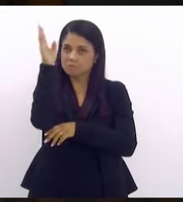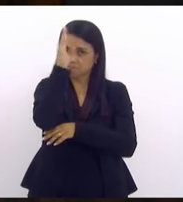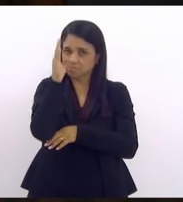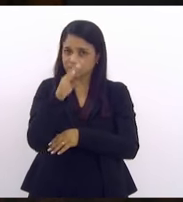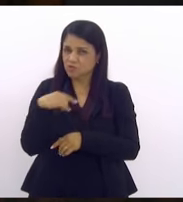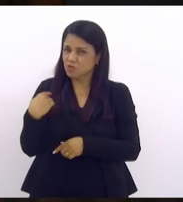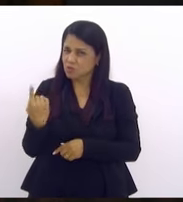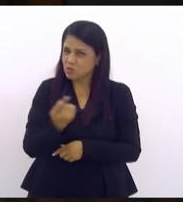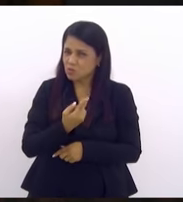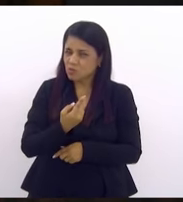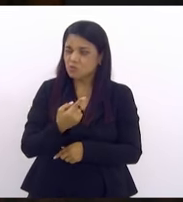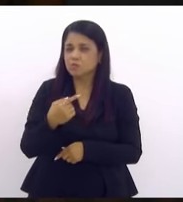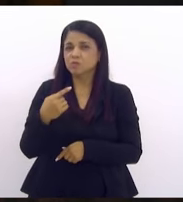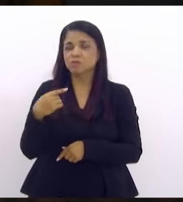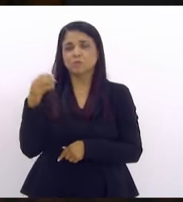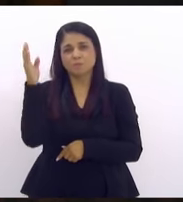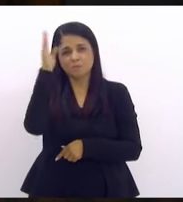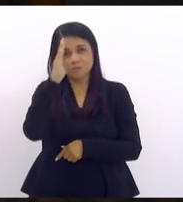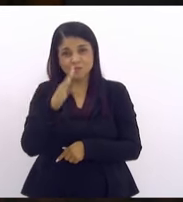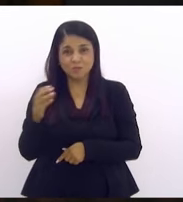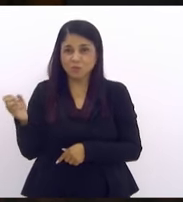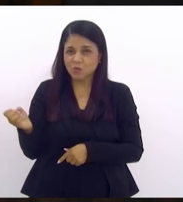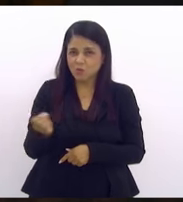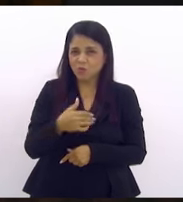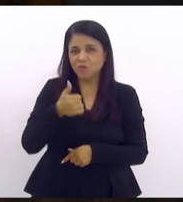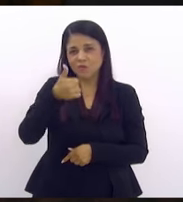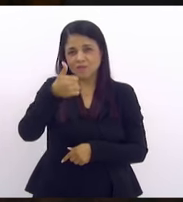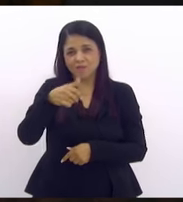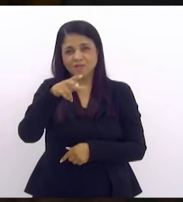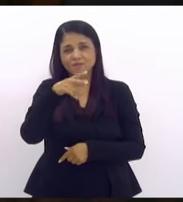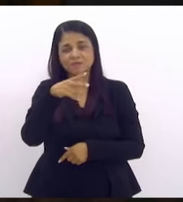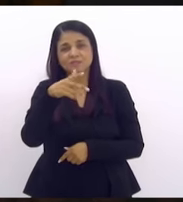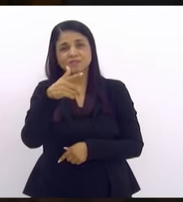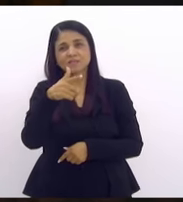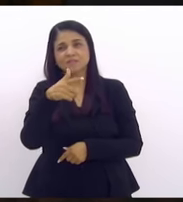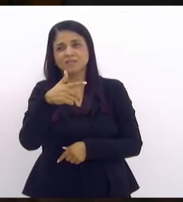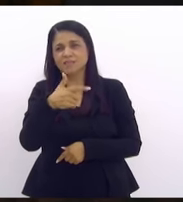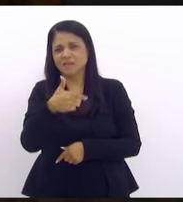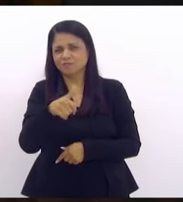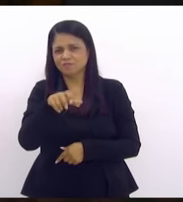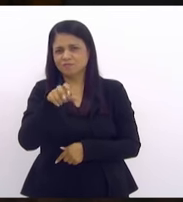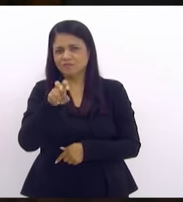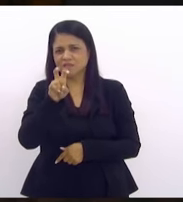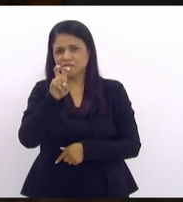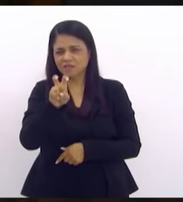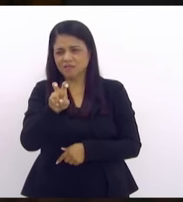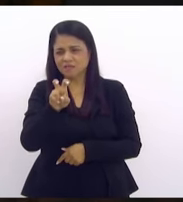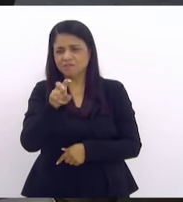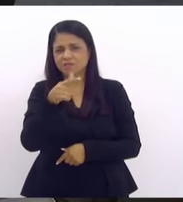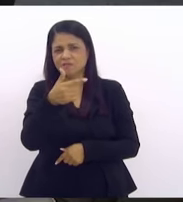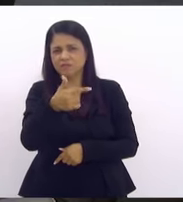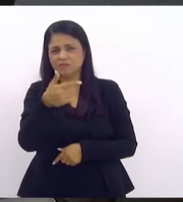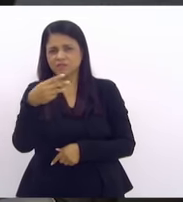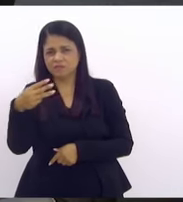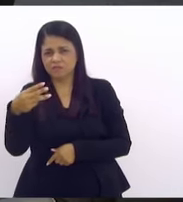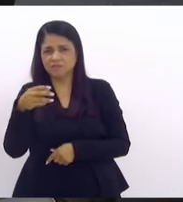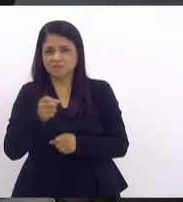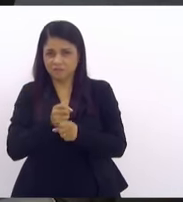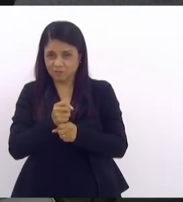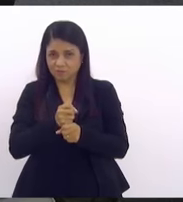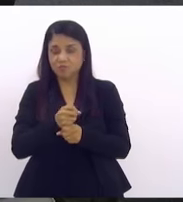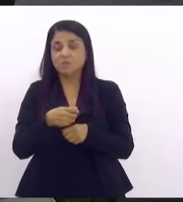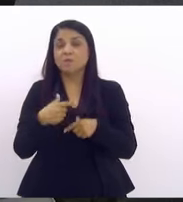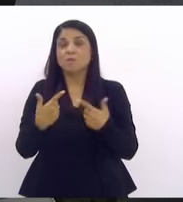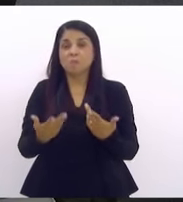país é um país muito novo ainda 523 anos com muitos acertos muitos erros mas temos que enaltecer